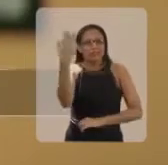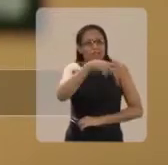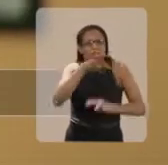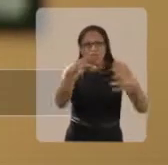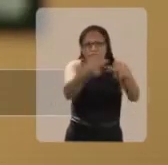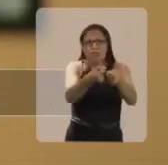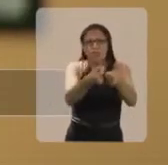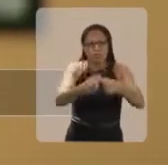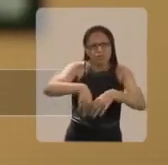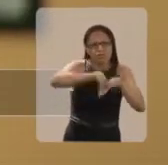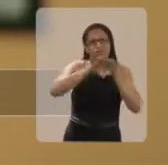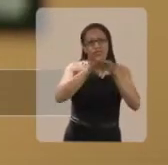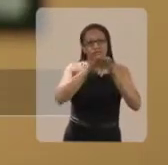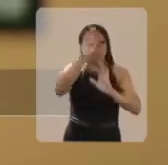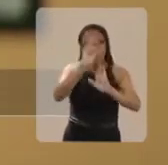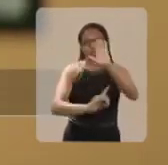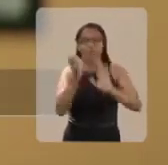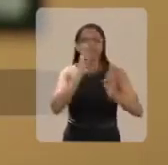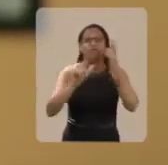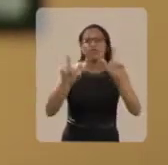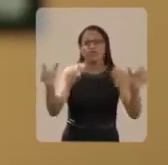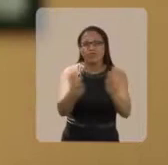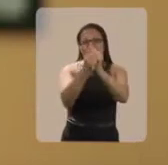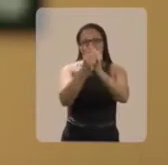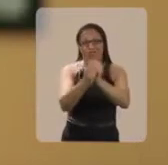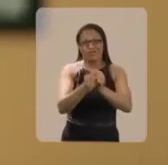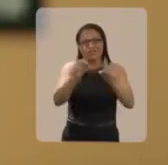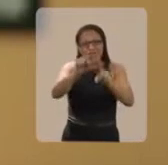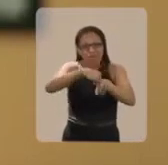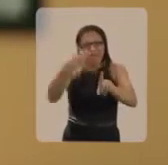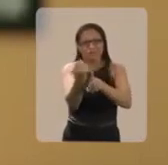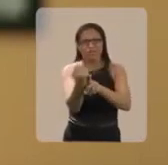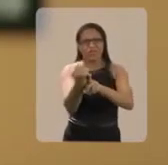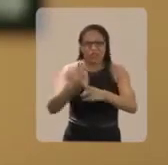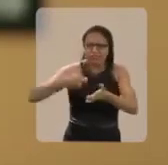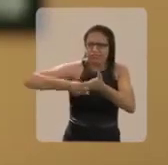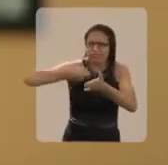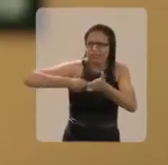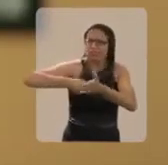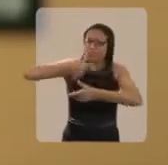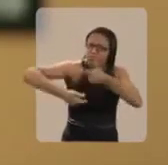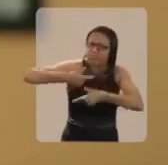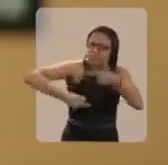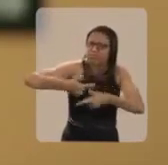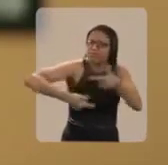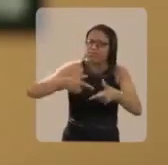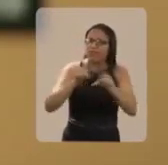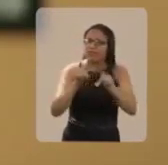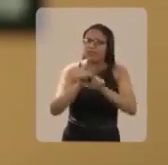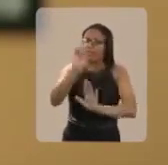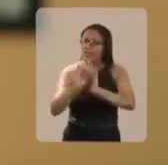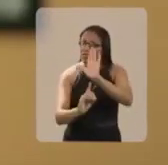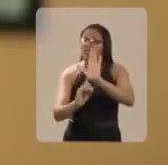da conquista coletiva dos direitos, né? Quando a sociedade se mobilizar mais, quando os direitos possam ser fruto